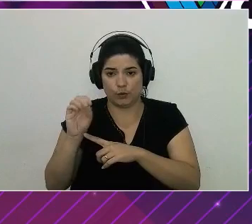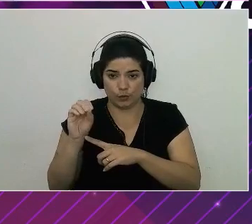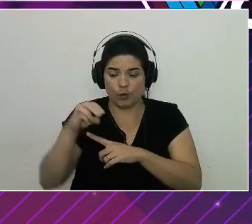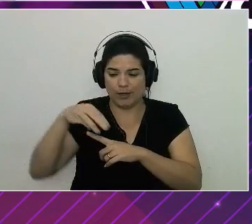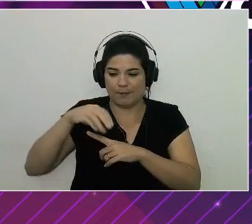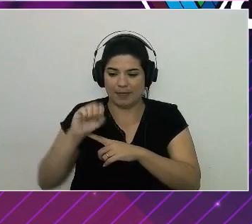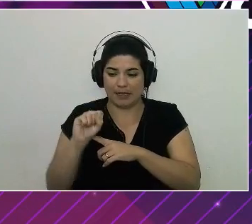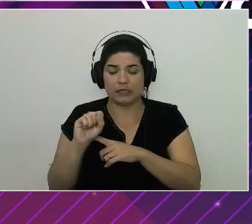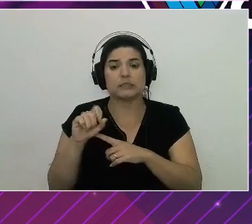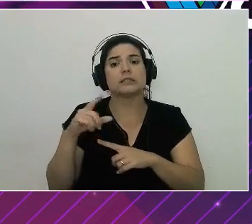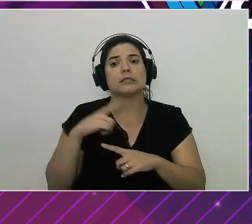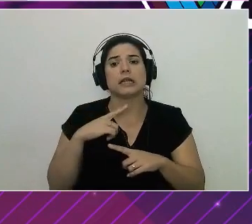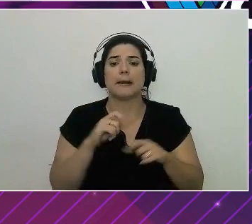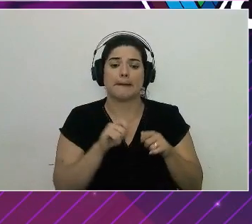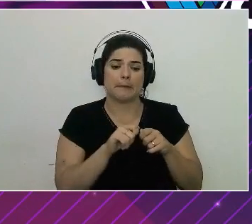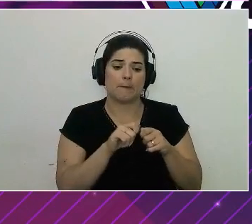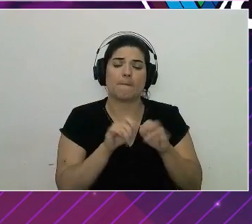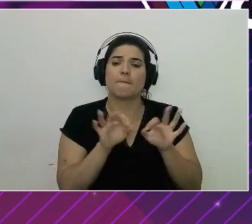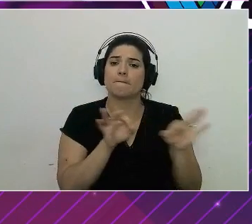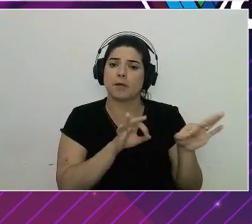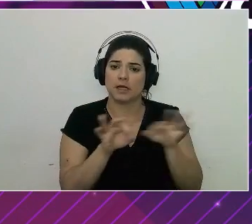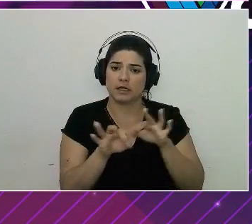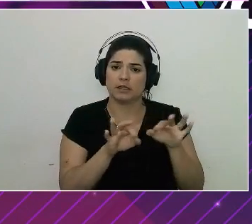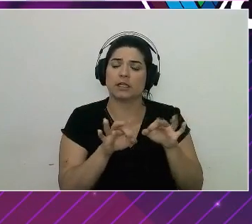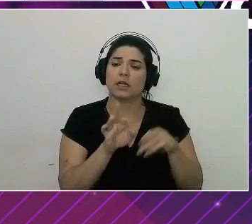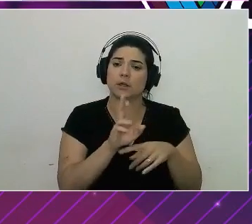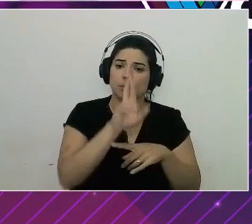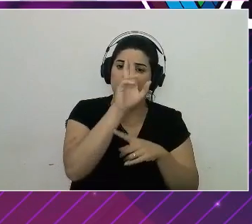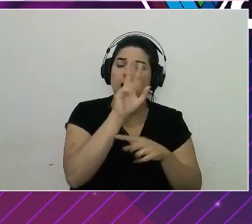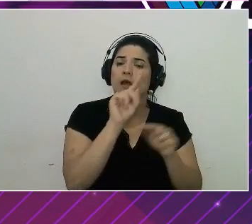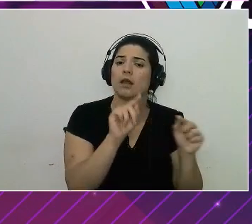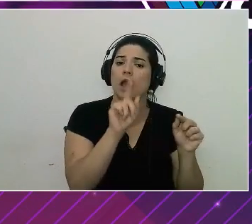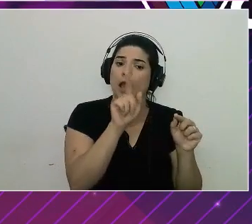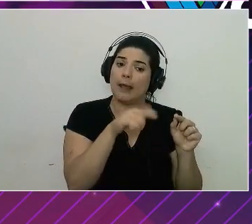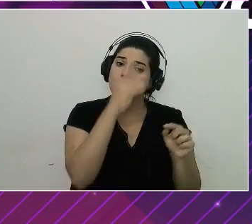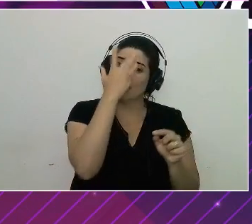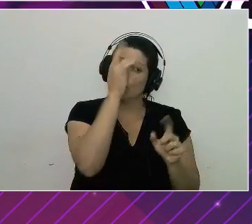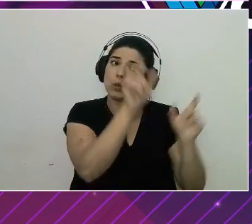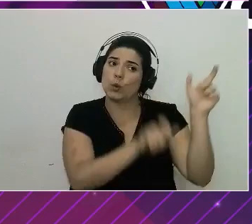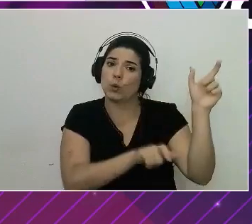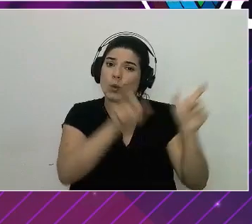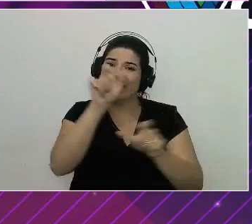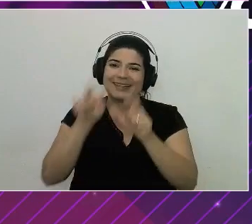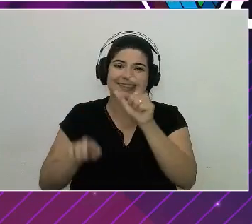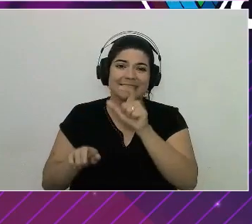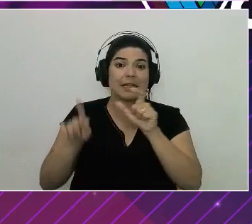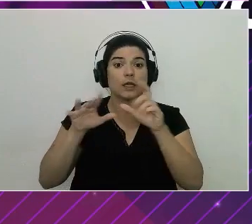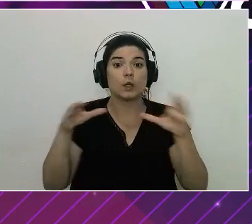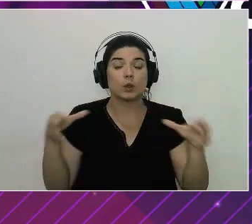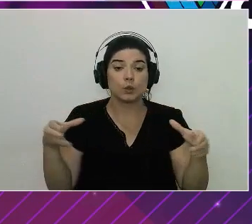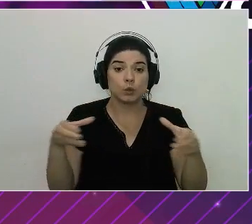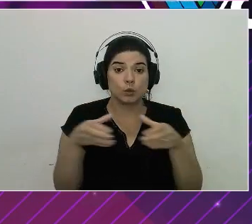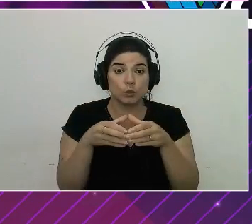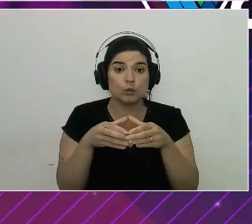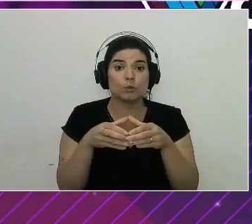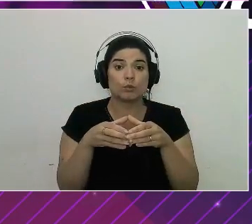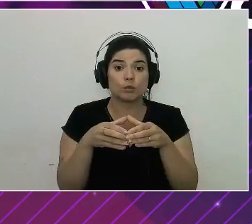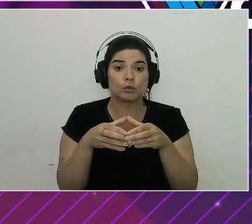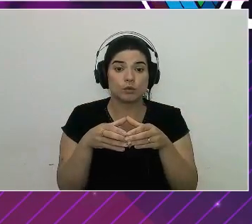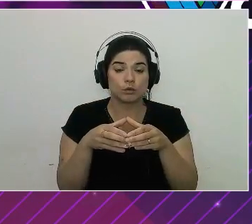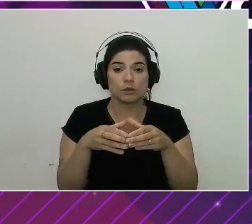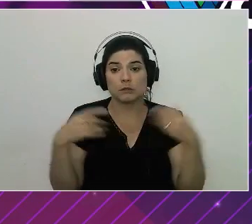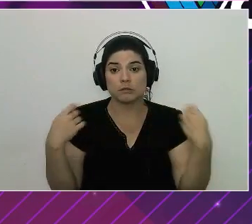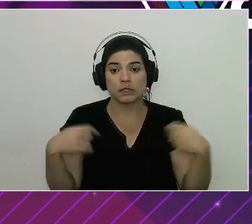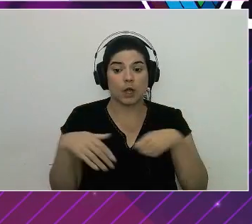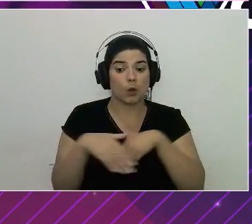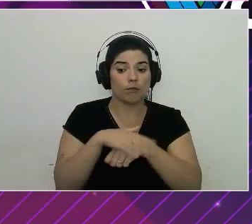esses microserviços, quem gerencia esses microserviços, são pessoas. Pessoas são times. E quando a gente tem que conversar com esses